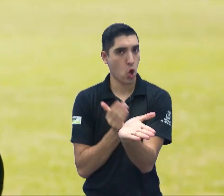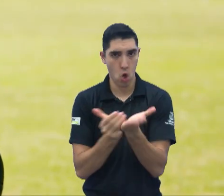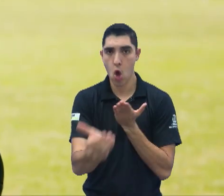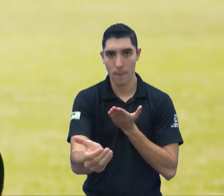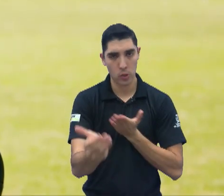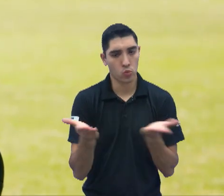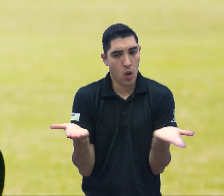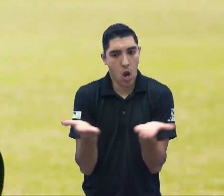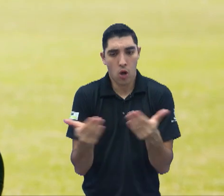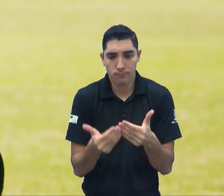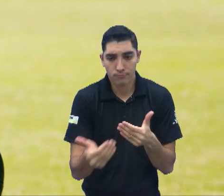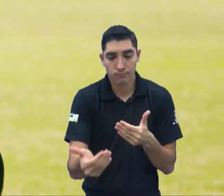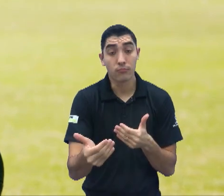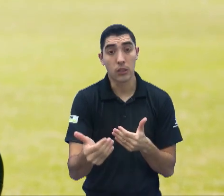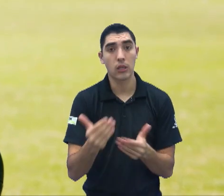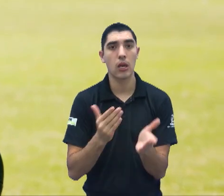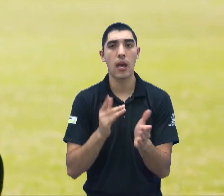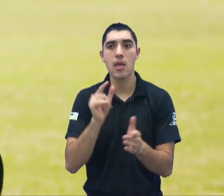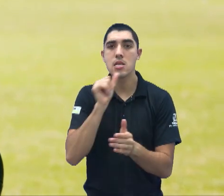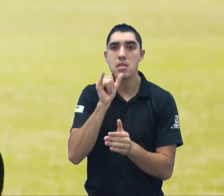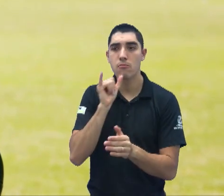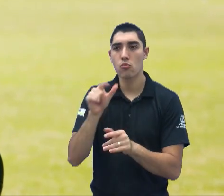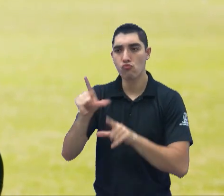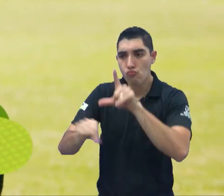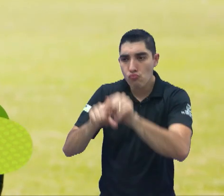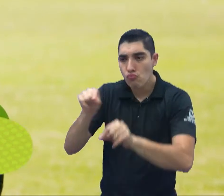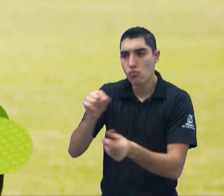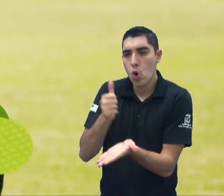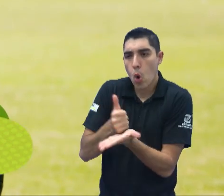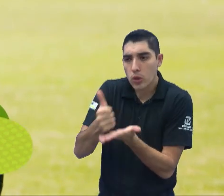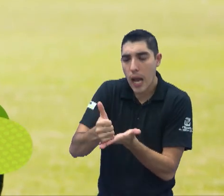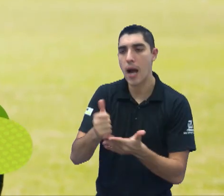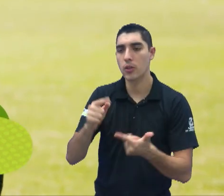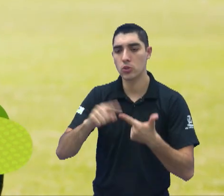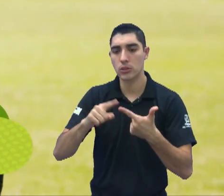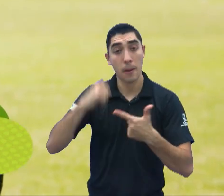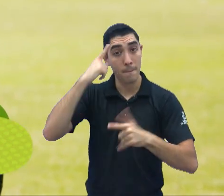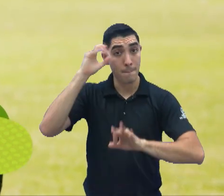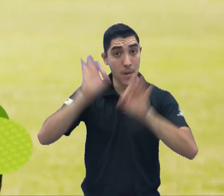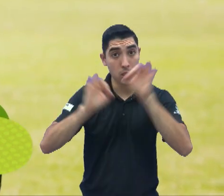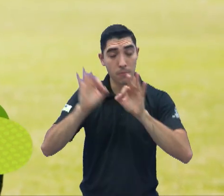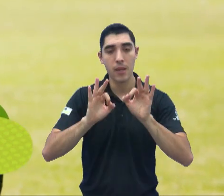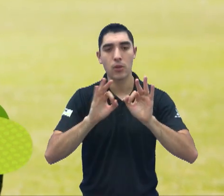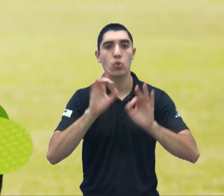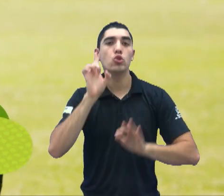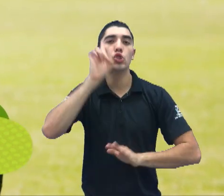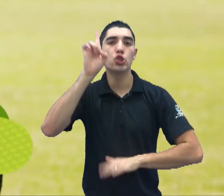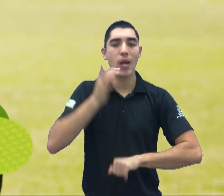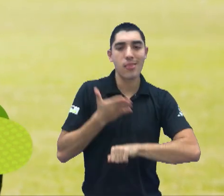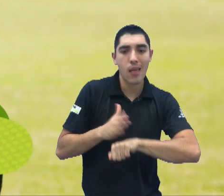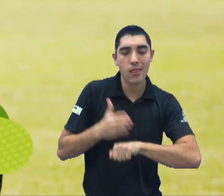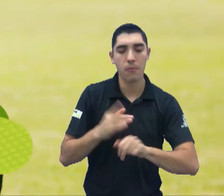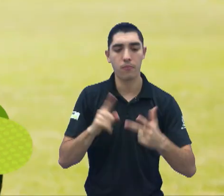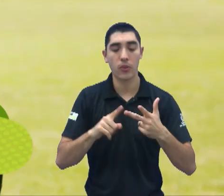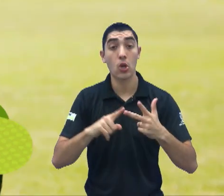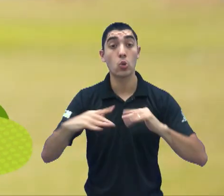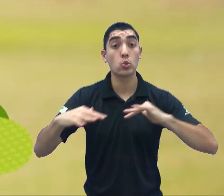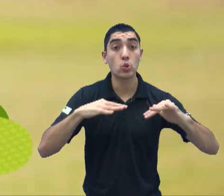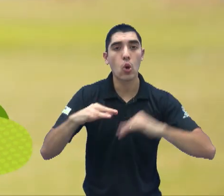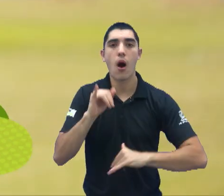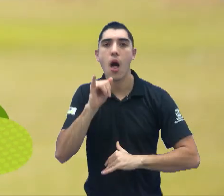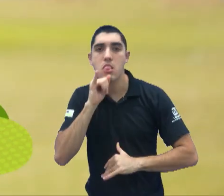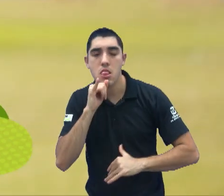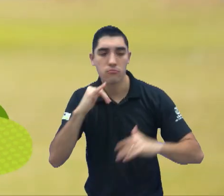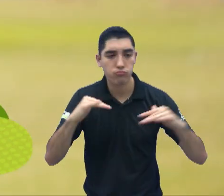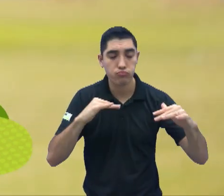essa questão das contratações, planejamento de treino, jogo-treino, então tudo isso a gente já está fazendo agora, né? E aí